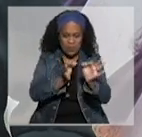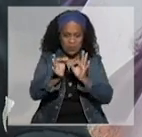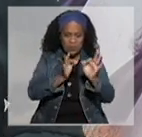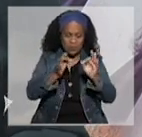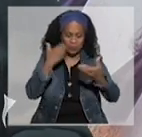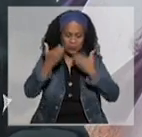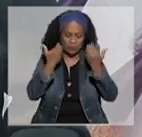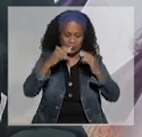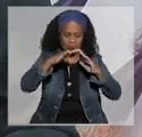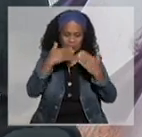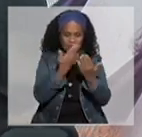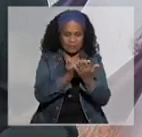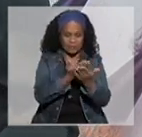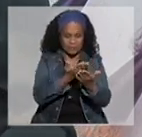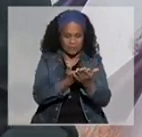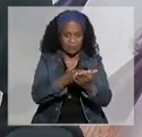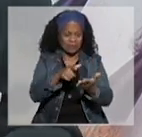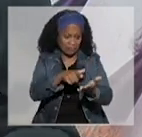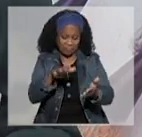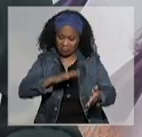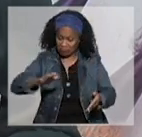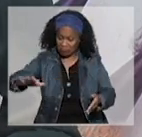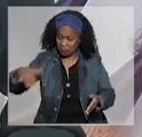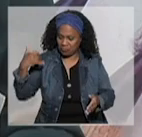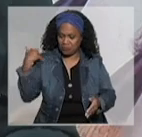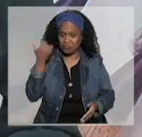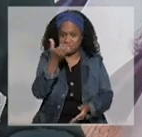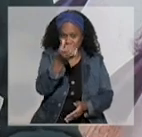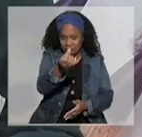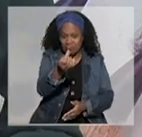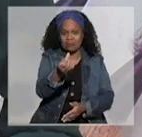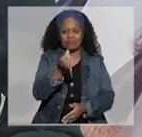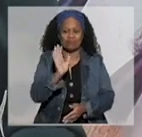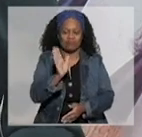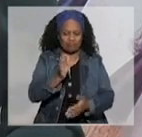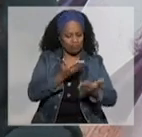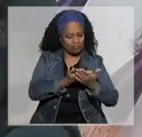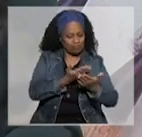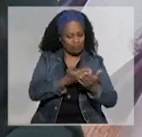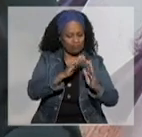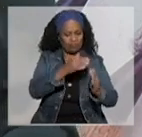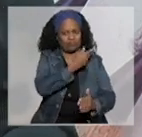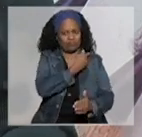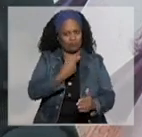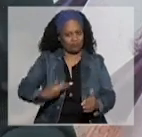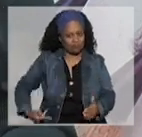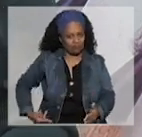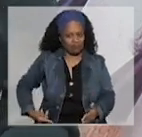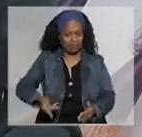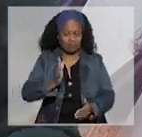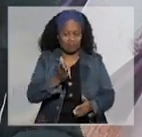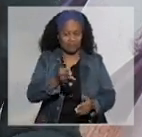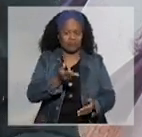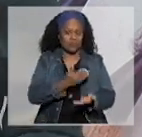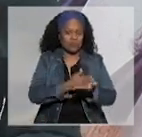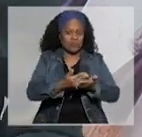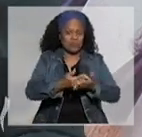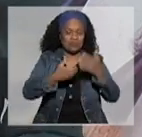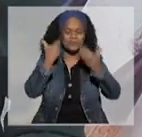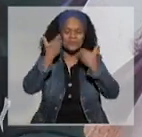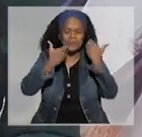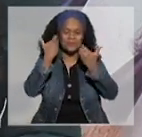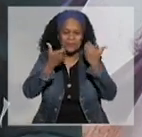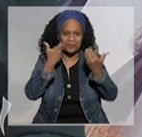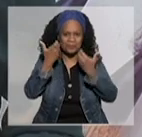projeto Orquestra nas Escolas. Nele, crianças a partir de 6 anos de idade, estudantes de escolas públicas, participam de aulas